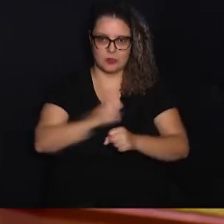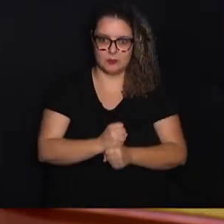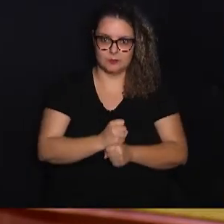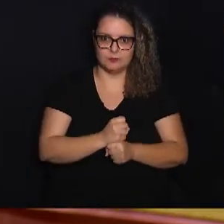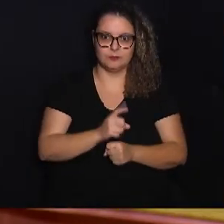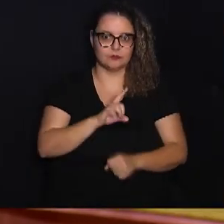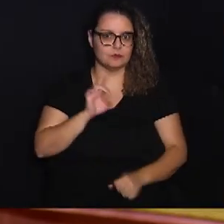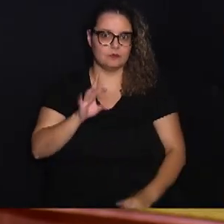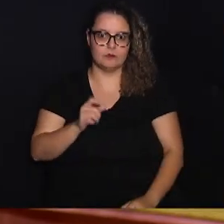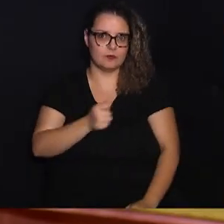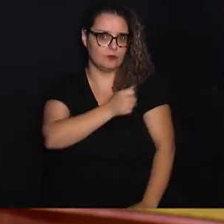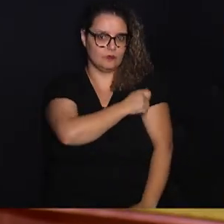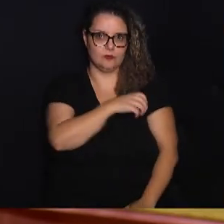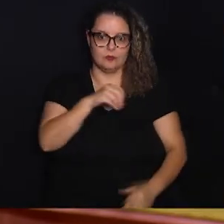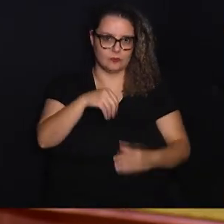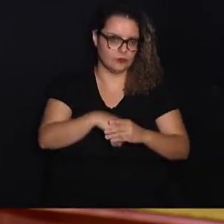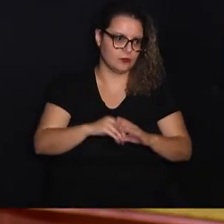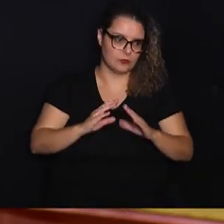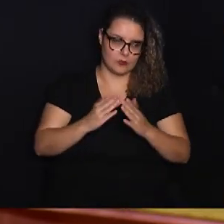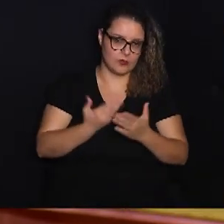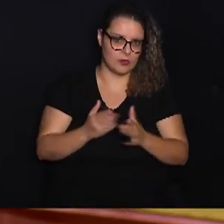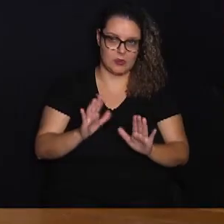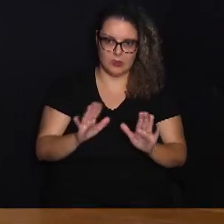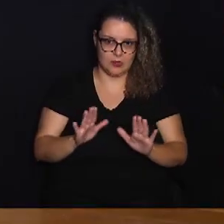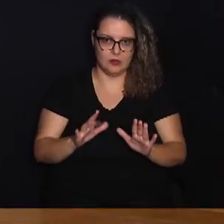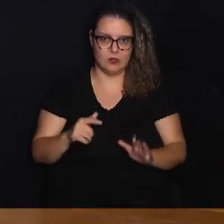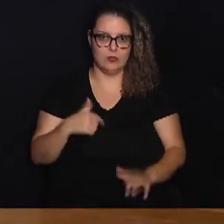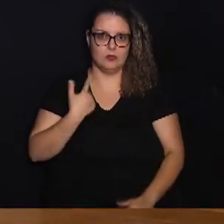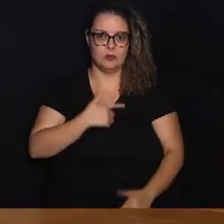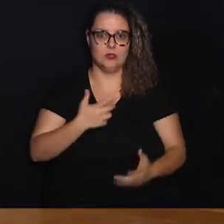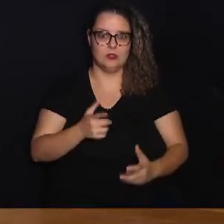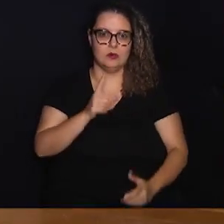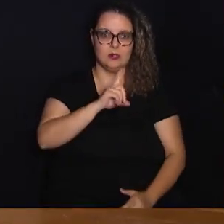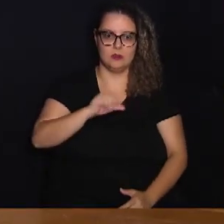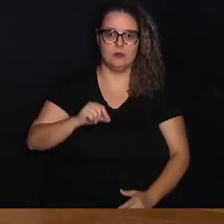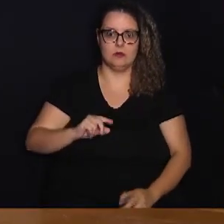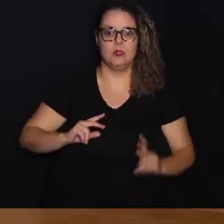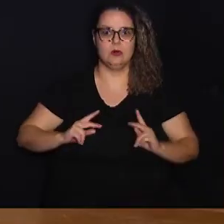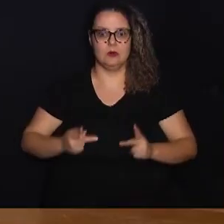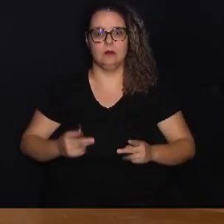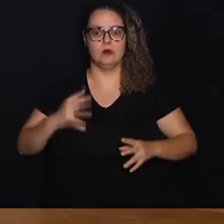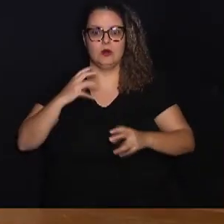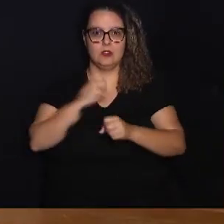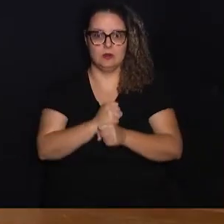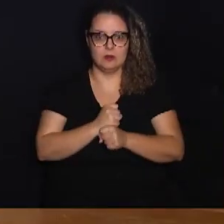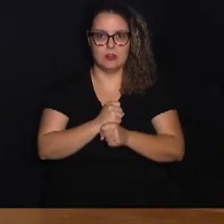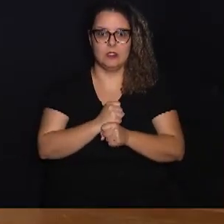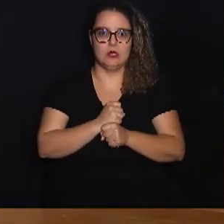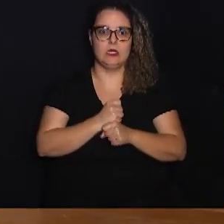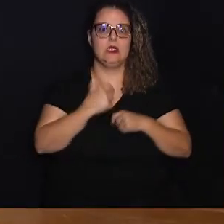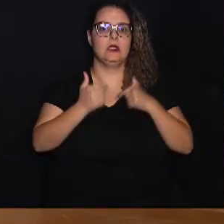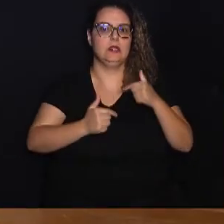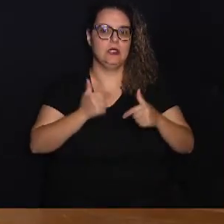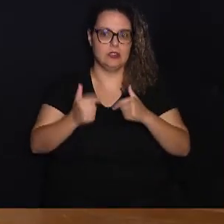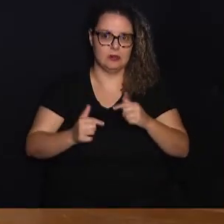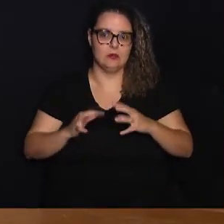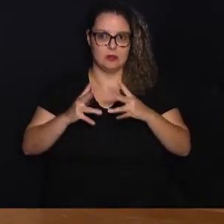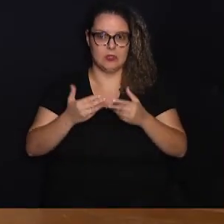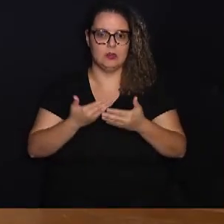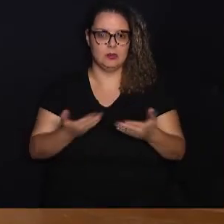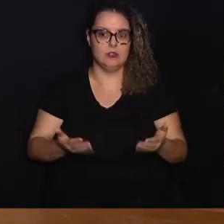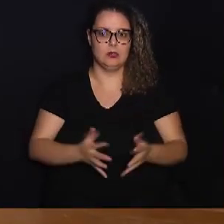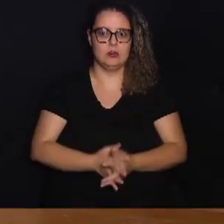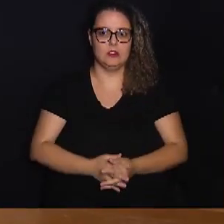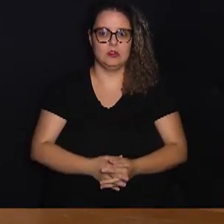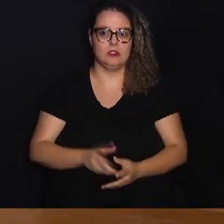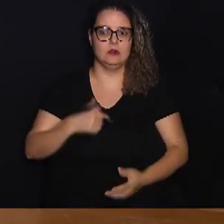é só um aluno que está aqui dentro da escola. A gente quer que ele saia daqui um ser humano completo. Então, a gente trabalha para tudo isso. Então, nós